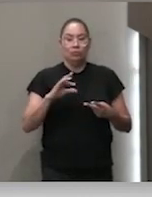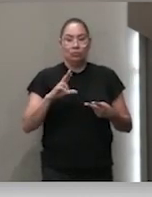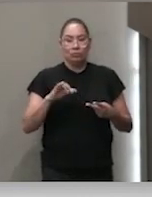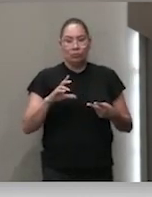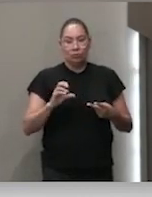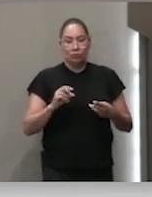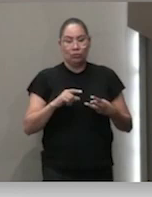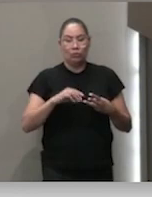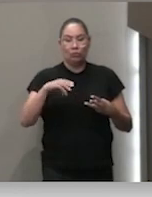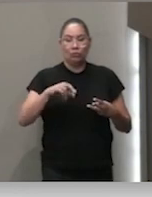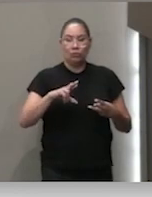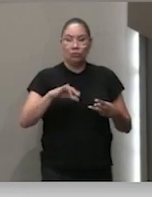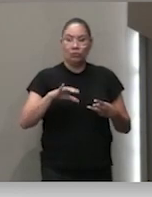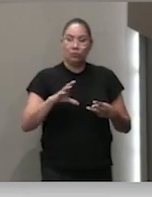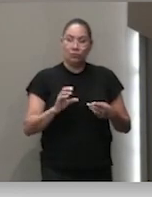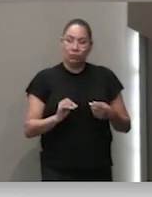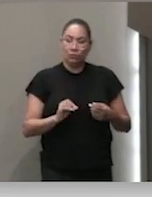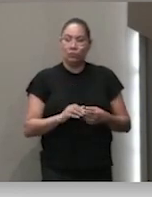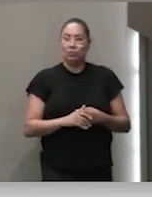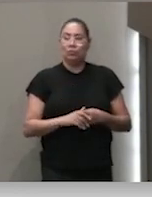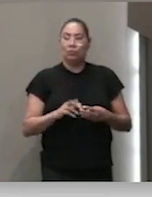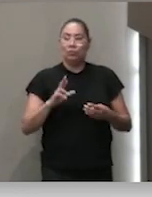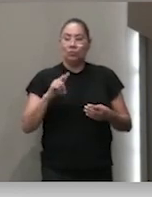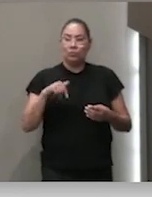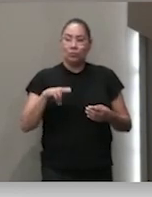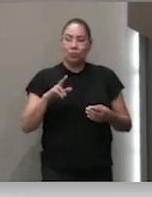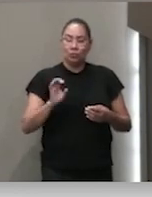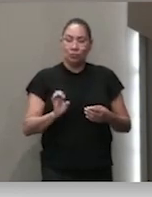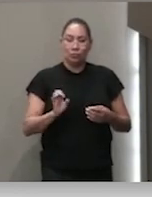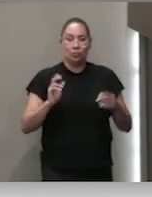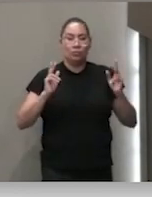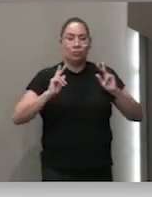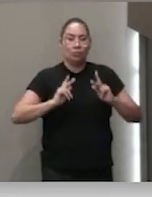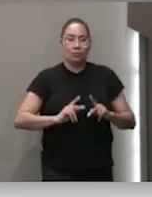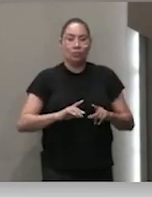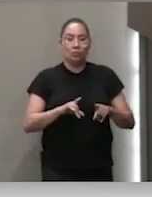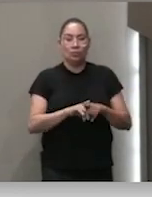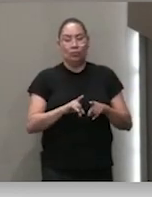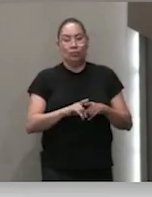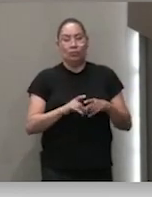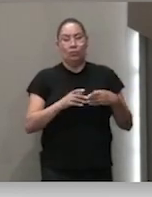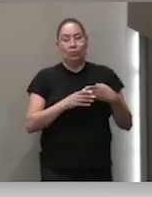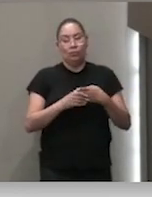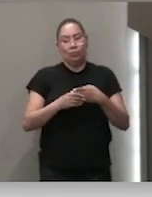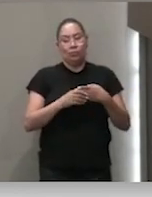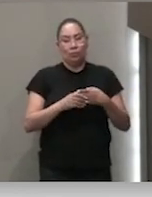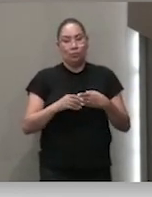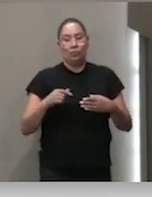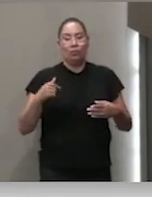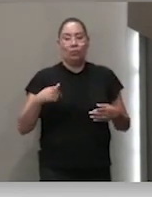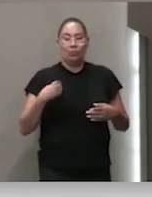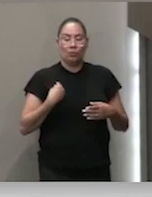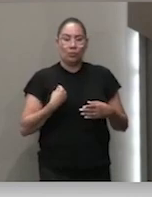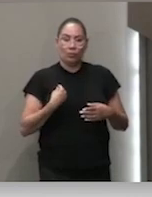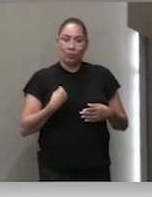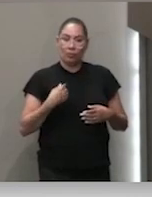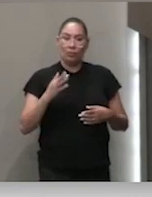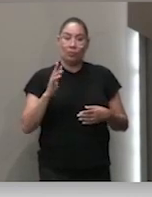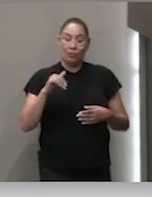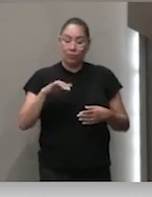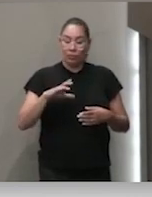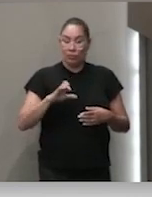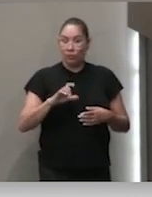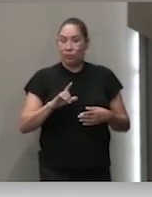ao Maurício, ao Roque, as pessoas também que nos auxiliaram muito nessa caminhada, a